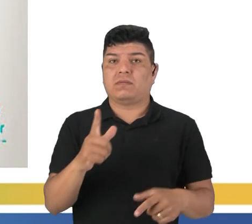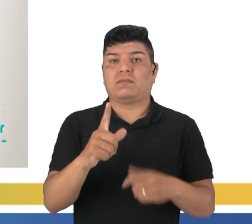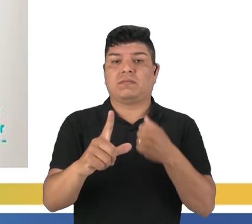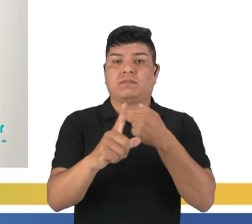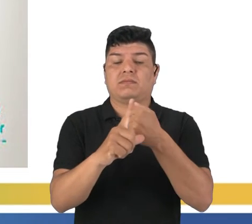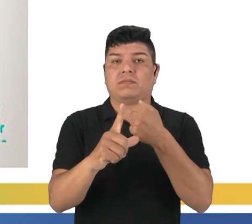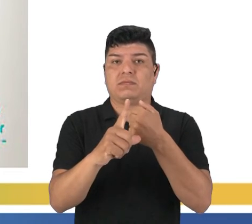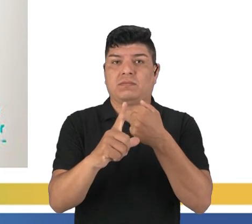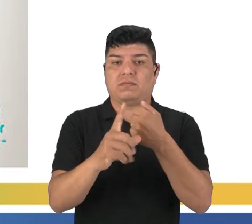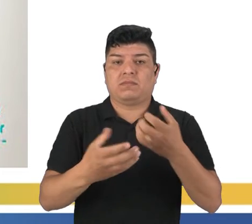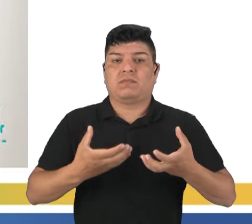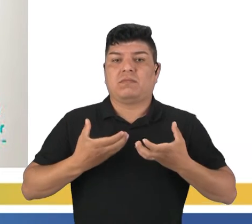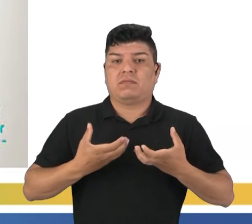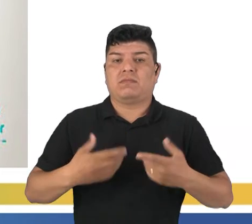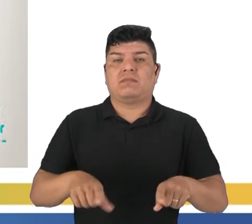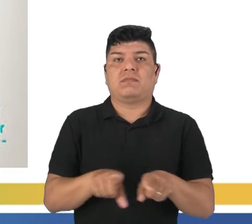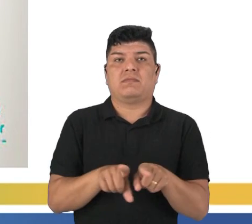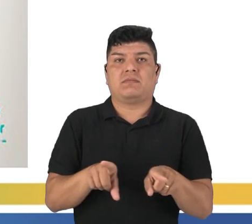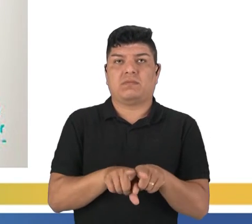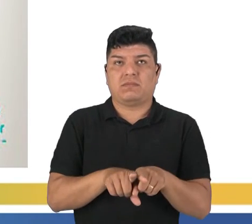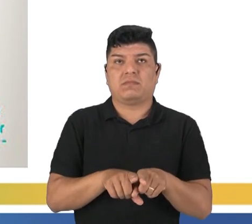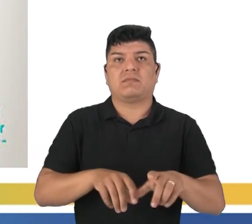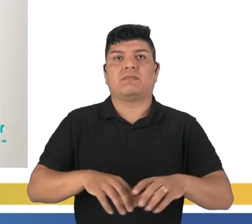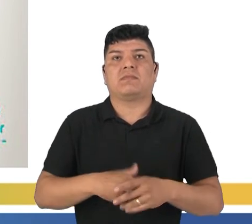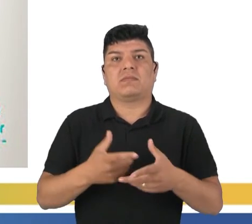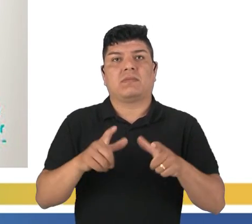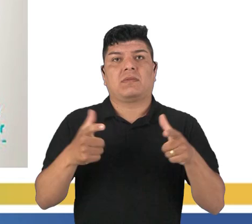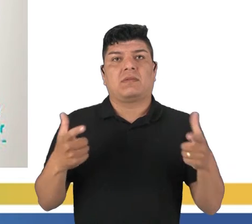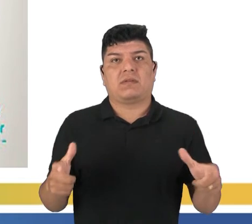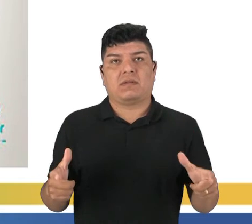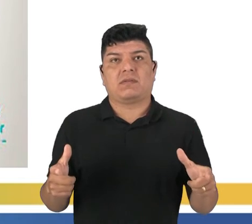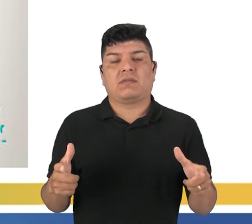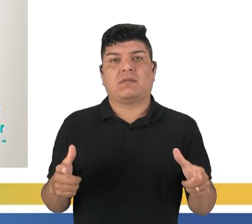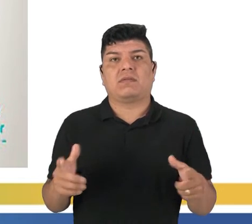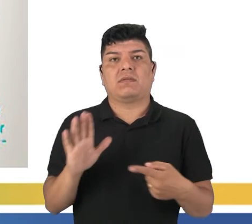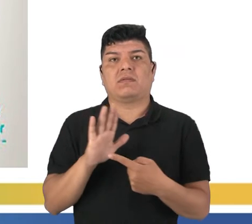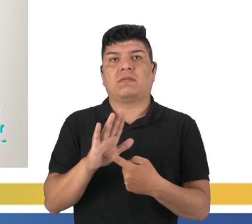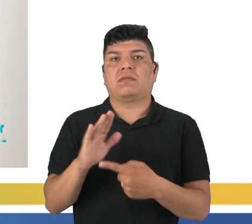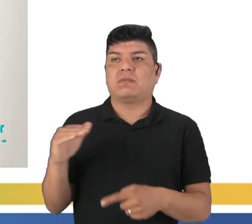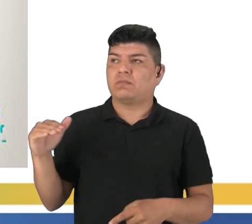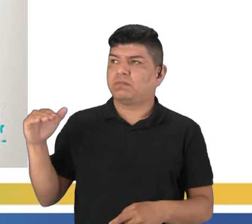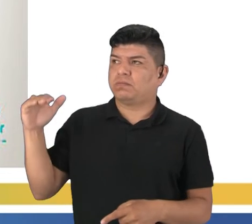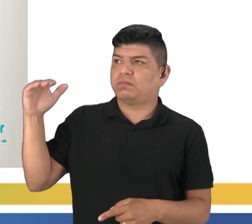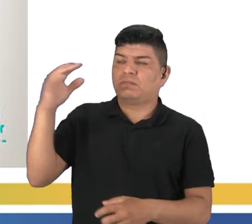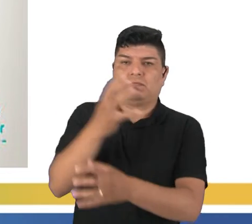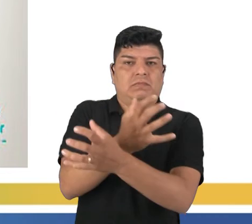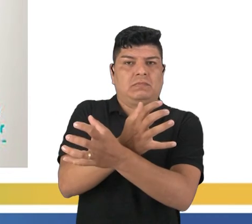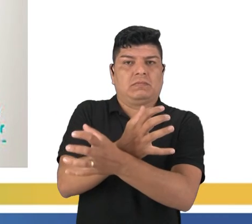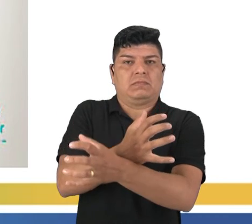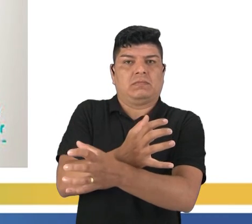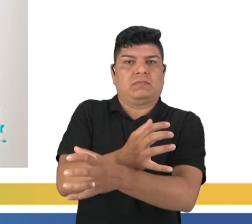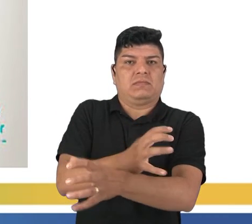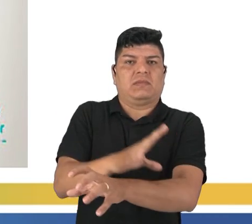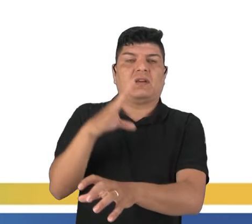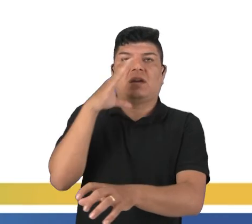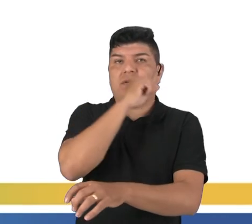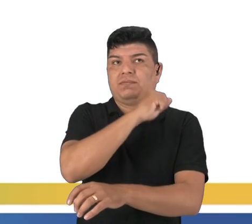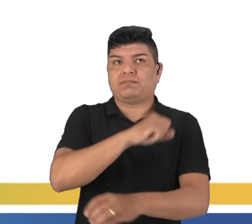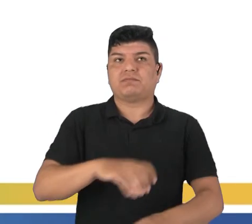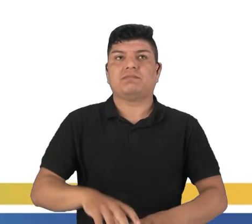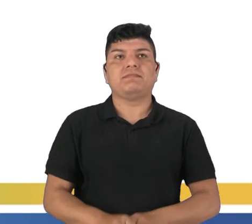e os testículos e também ocorre esse crescimento como forma de estirão. A musculatura aumenta de forma muito